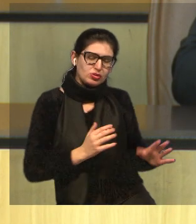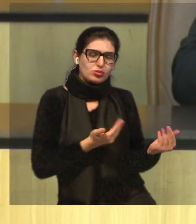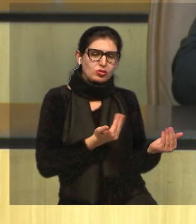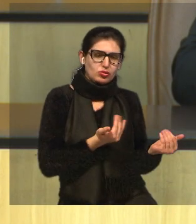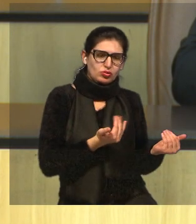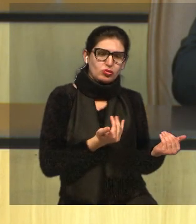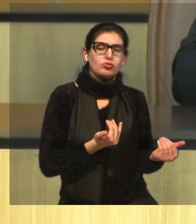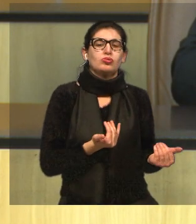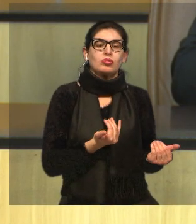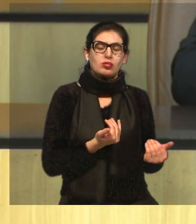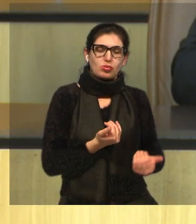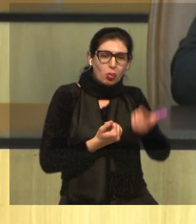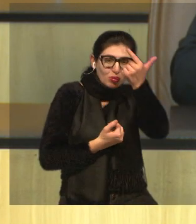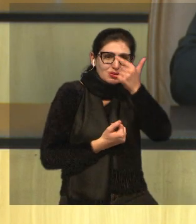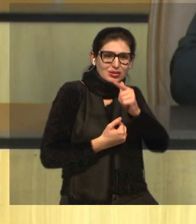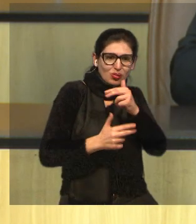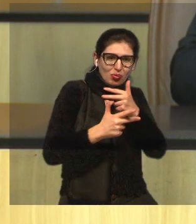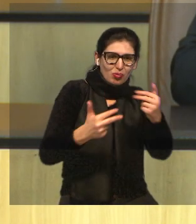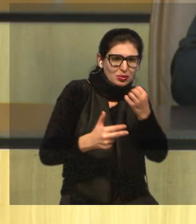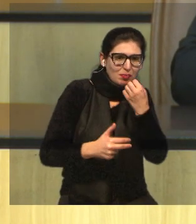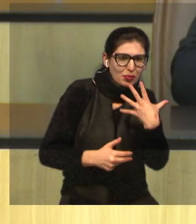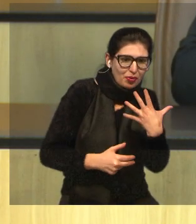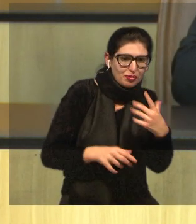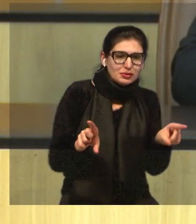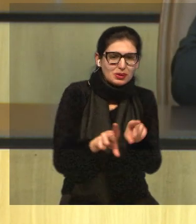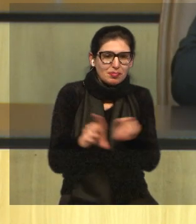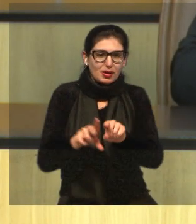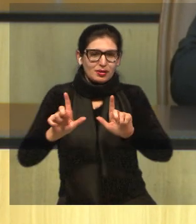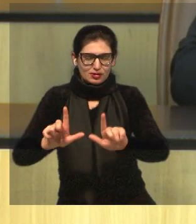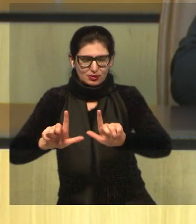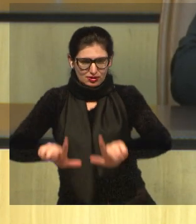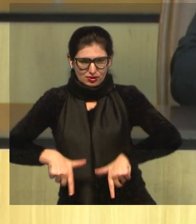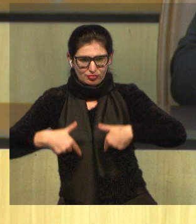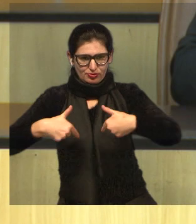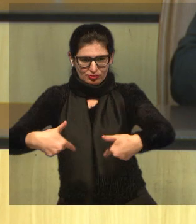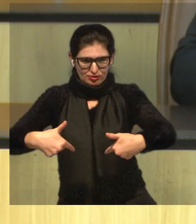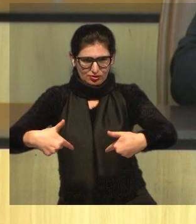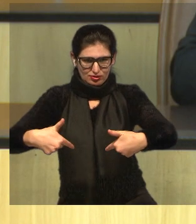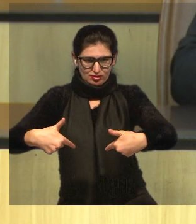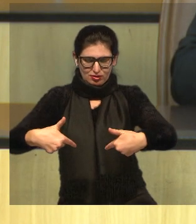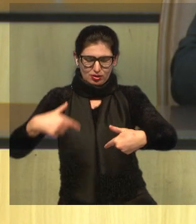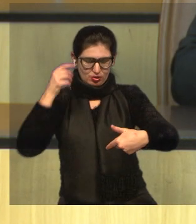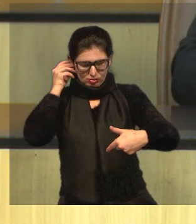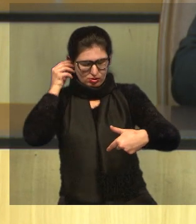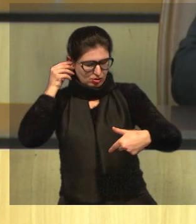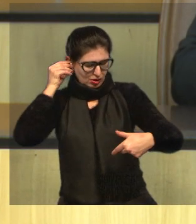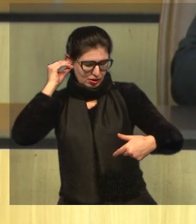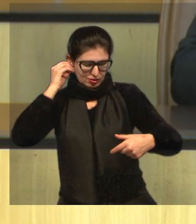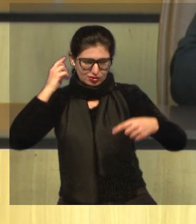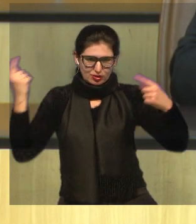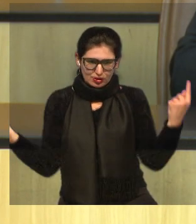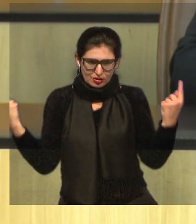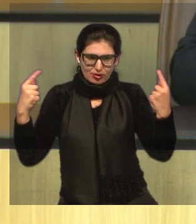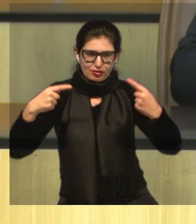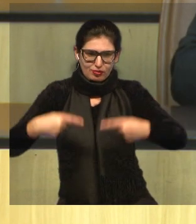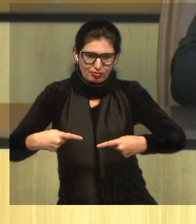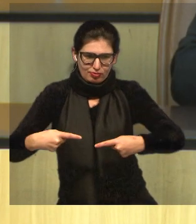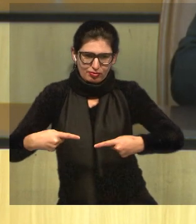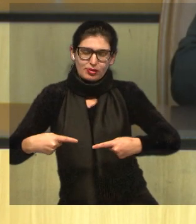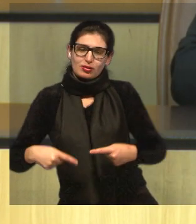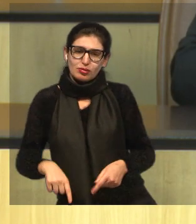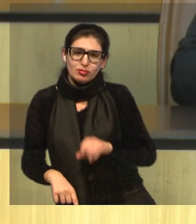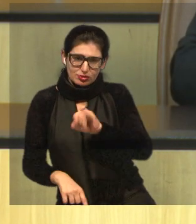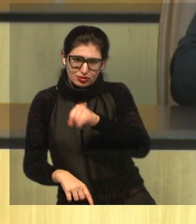pelos desafios que eles trazem, porque nós somos conscientes das violações que ainda existem, mas também